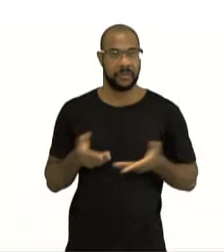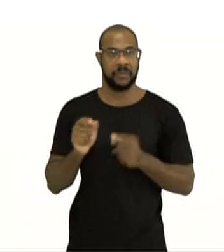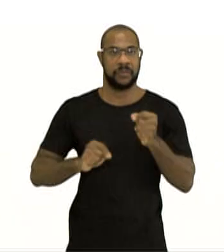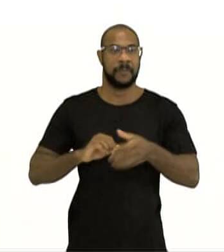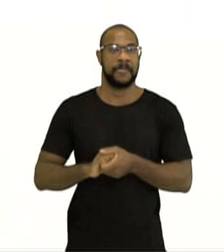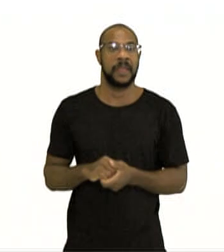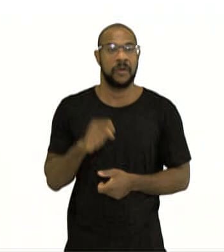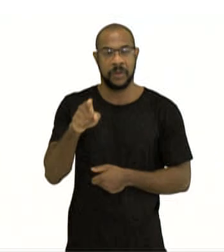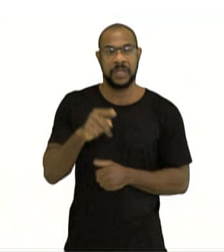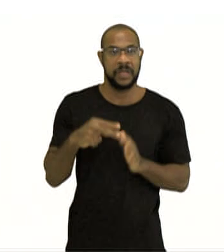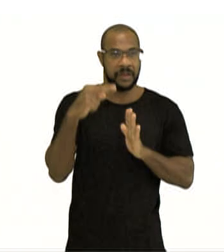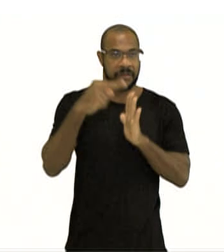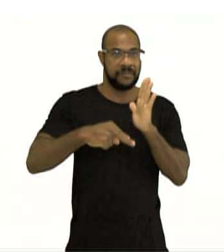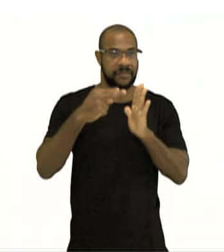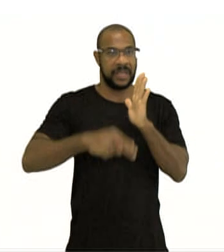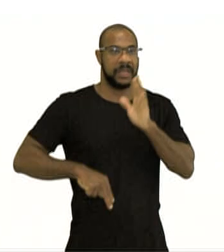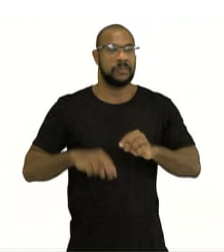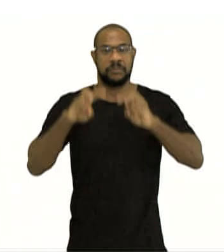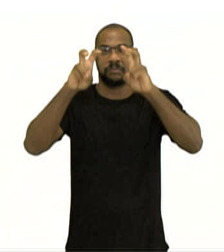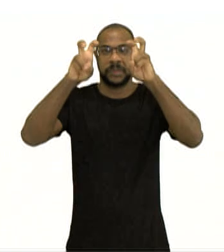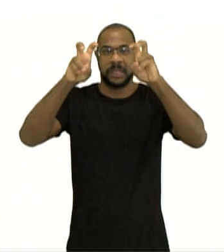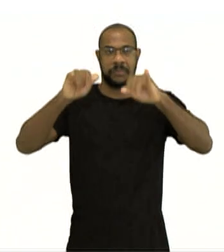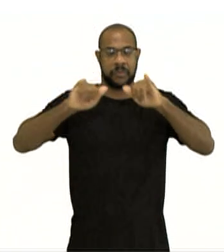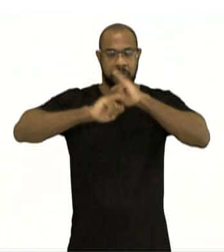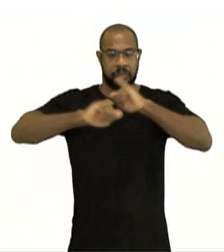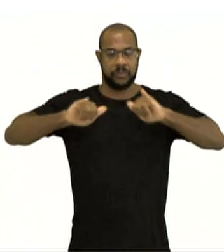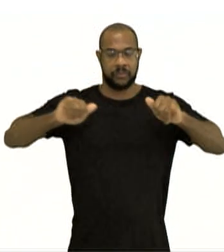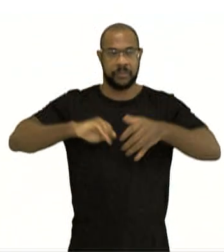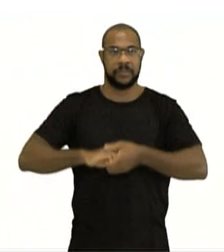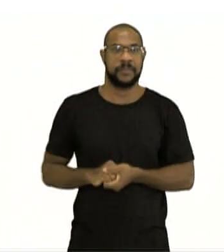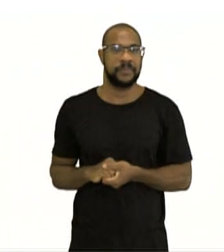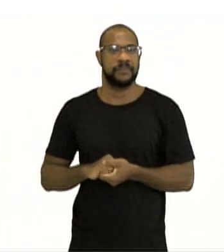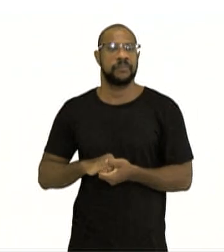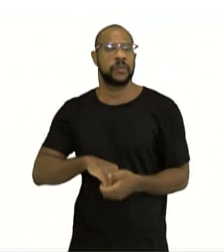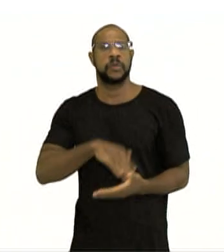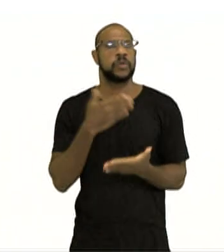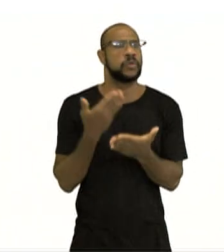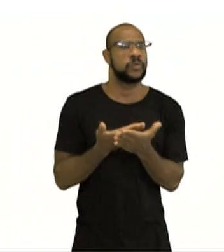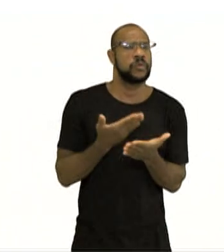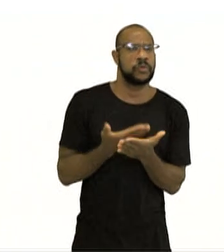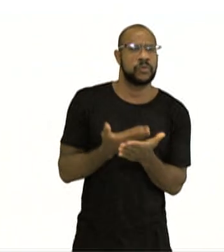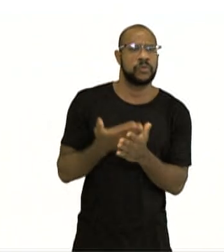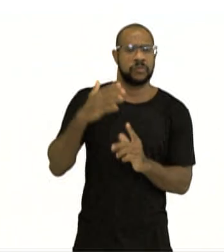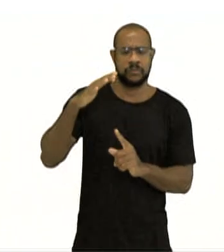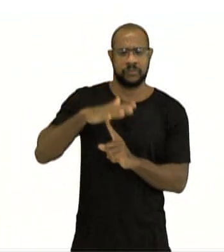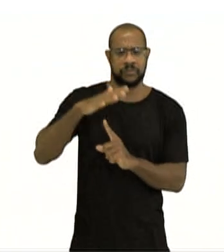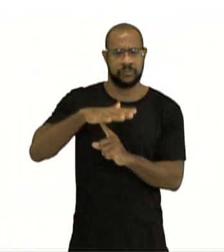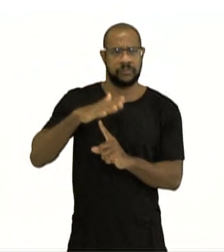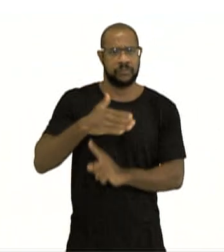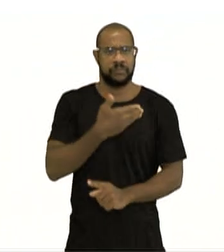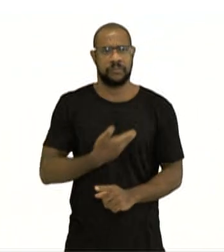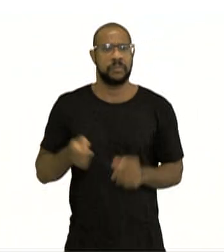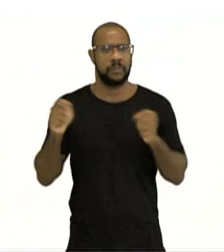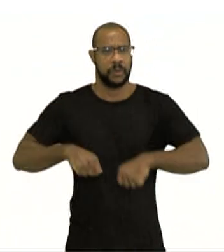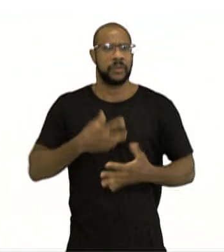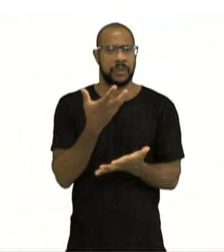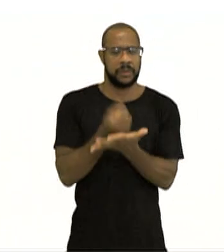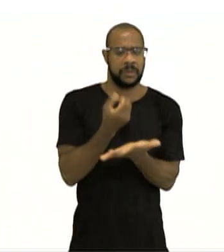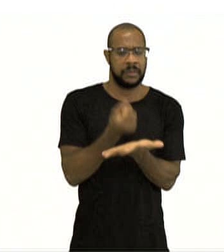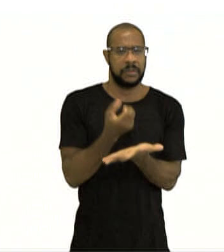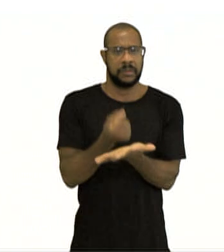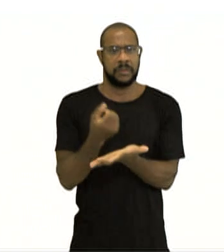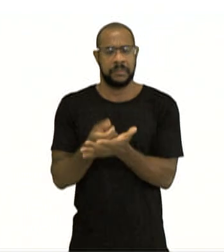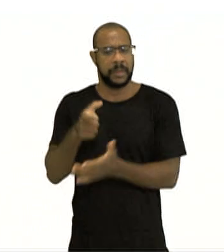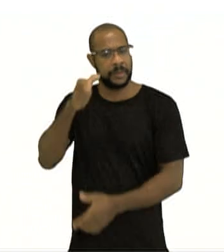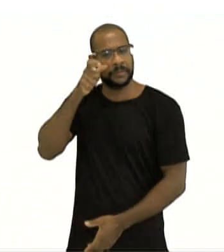você vai ler o título de uma notícia. Estudantes da rede estadual já podem baixar aplicativo para